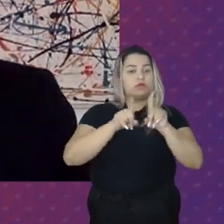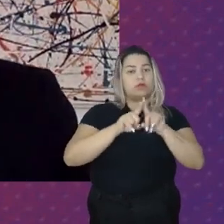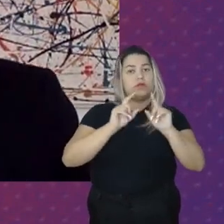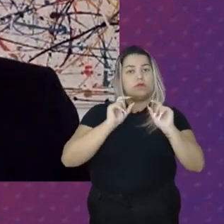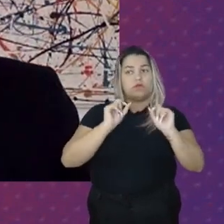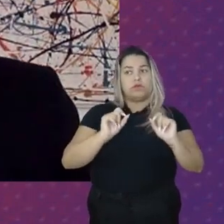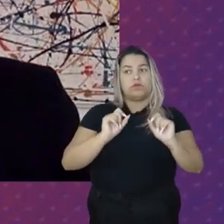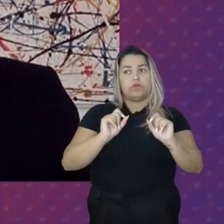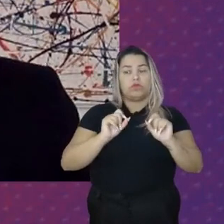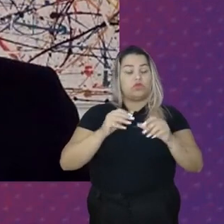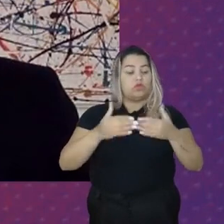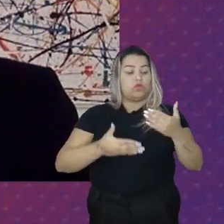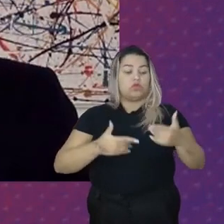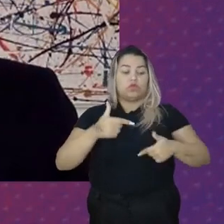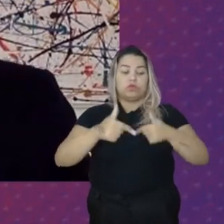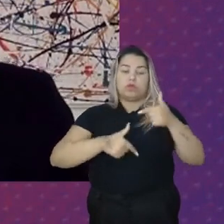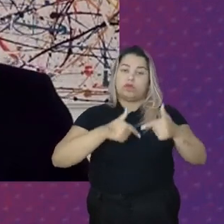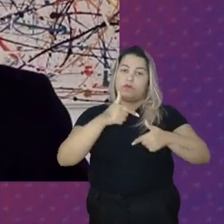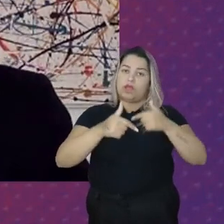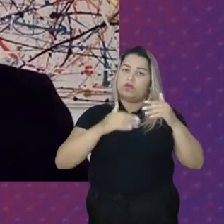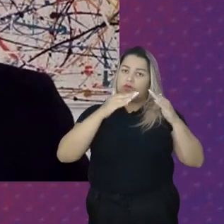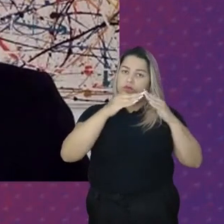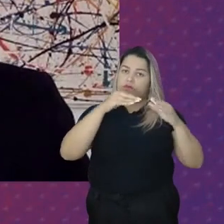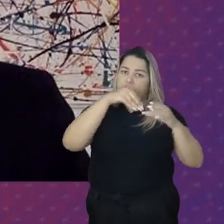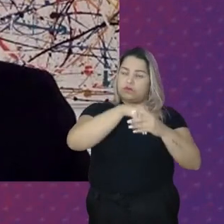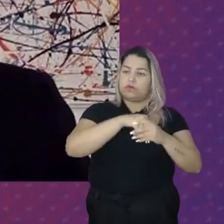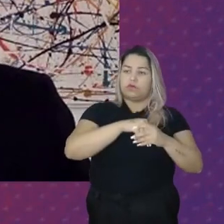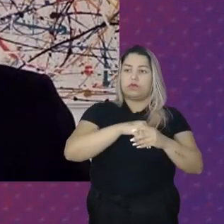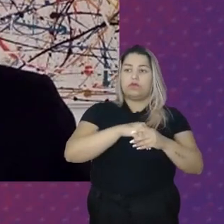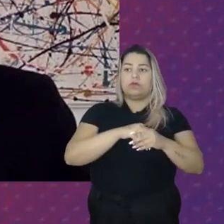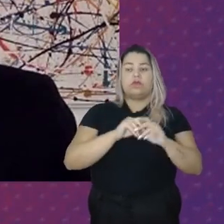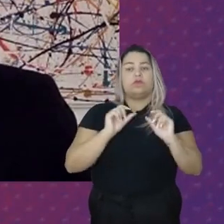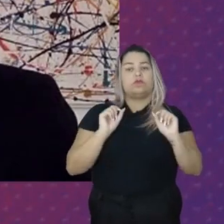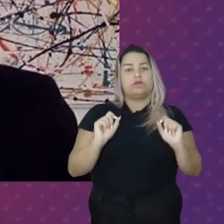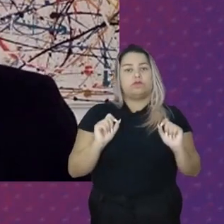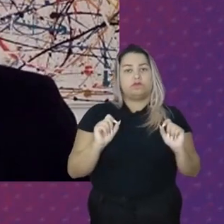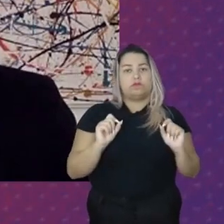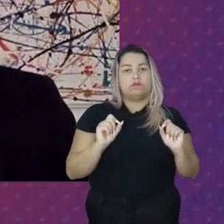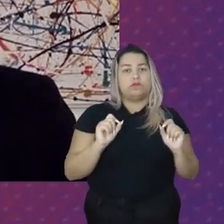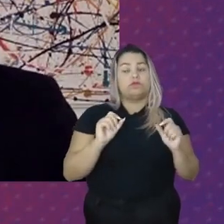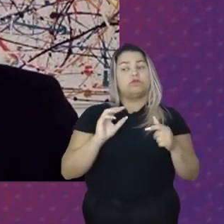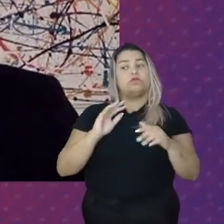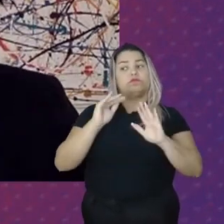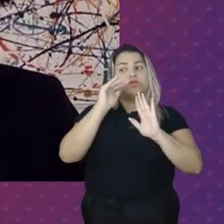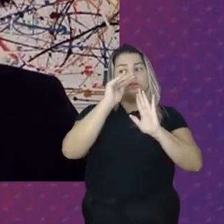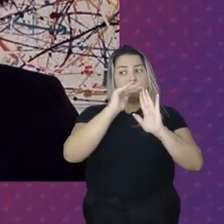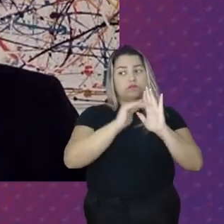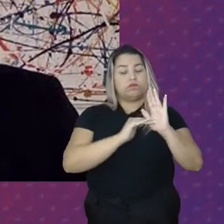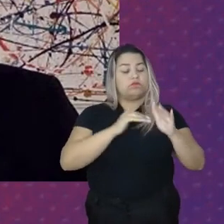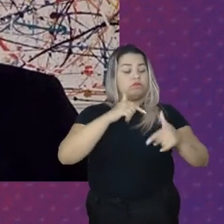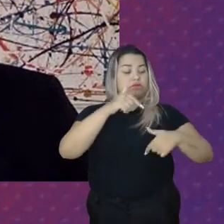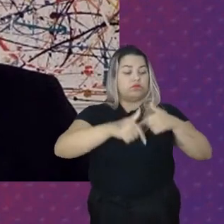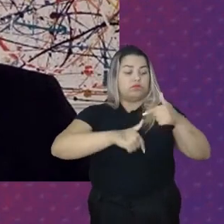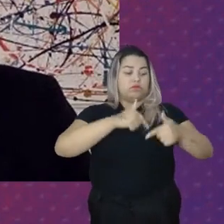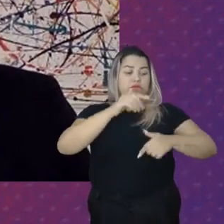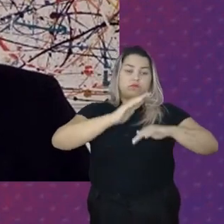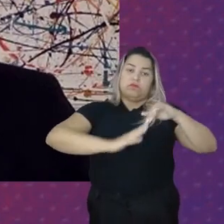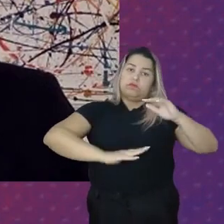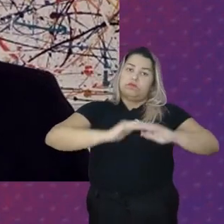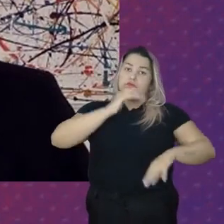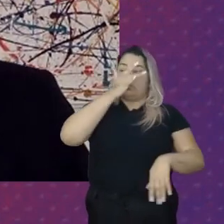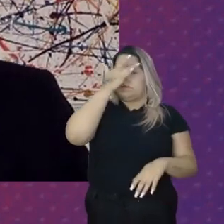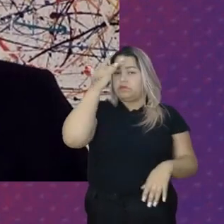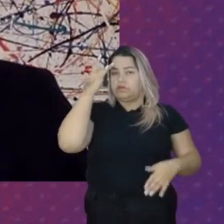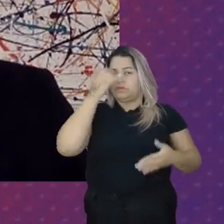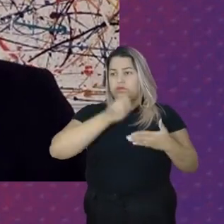definição do empregado doméstico, a definição legal, estabelecendo que é empregado doméstico aquele que